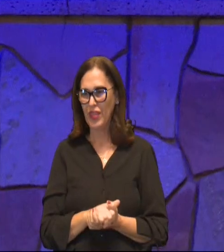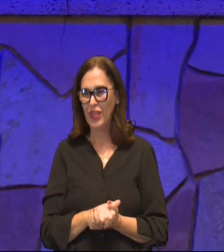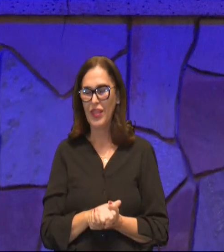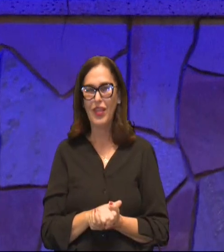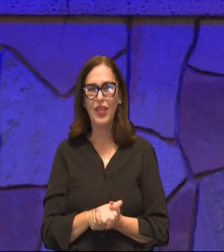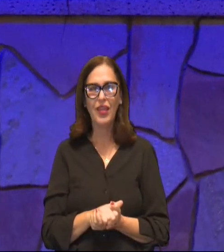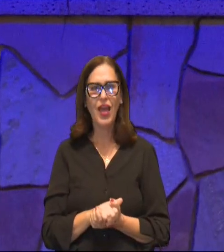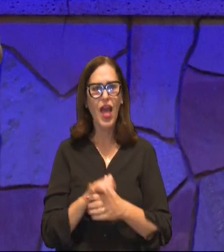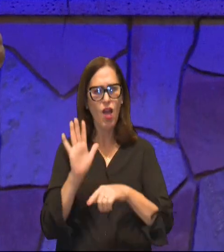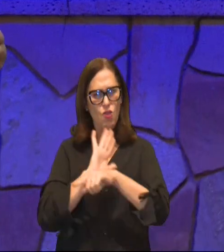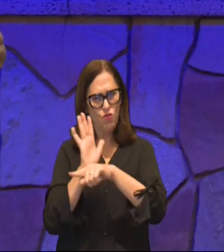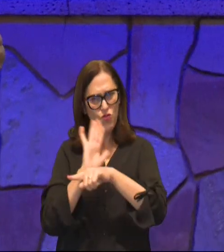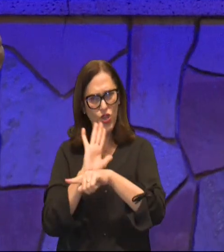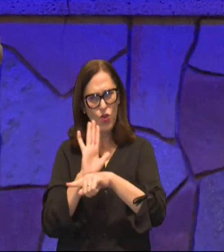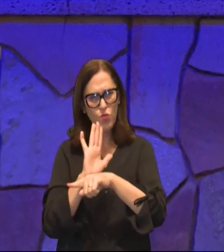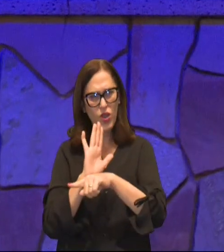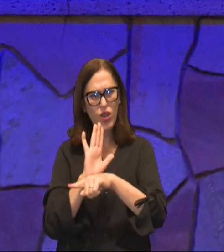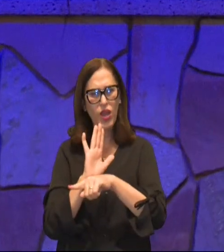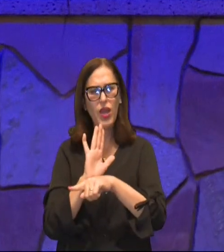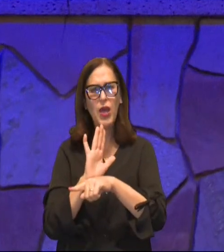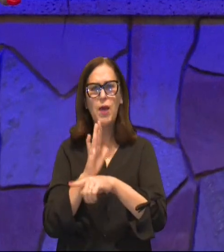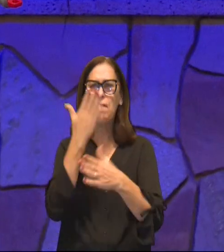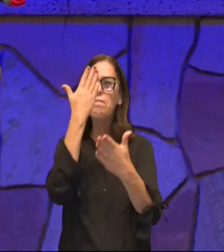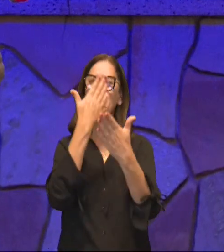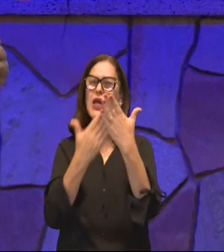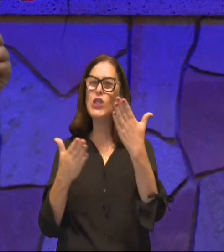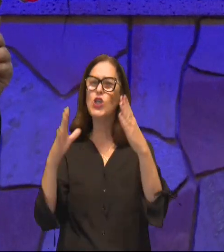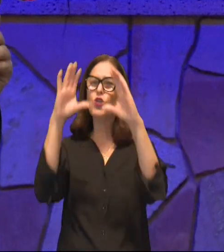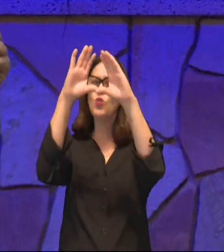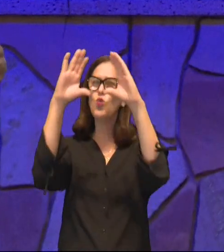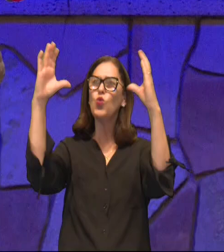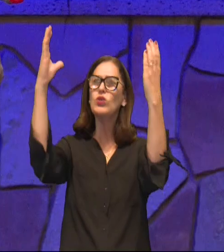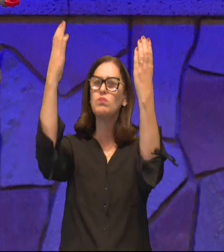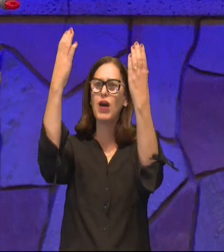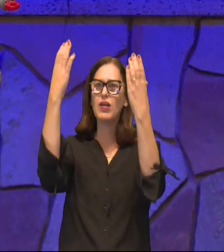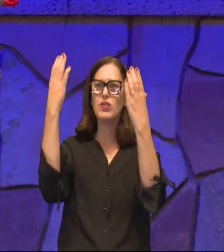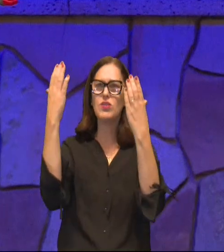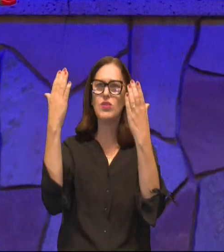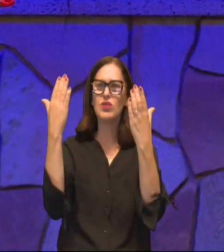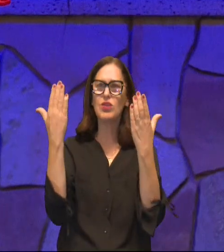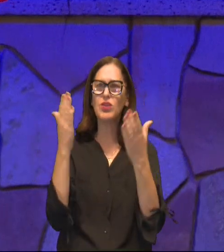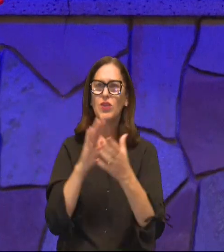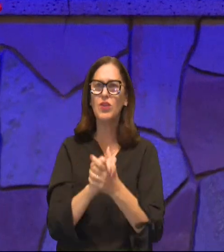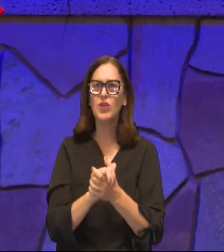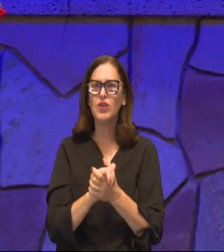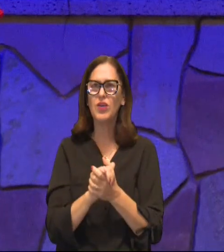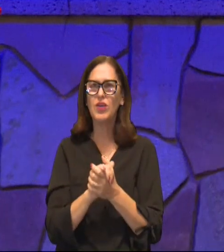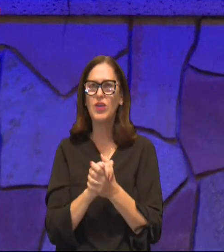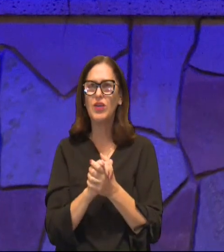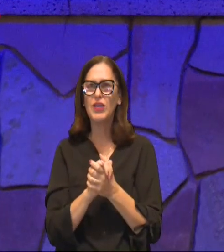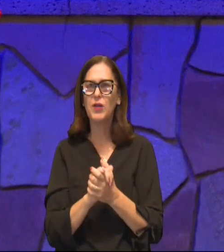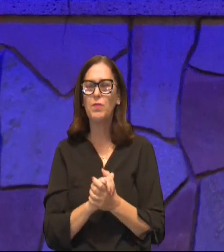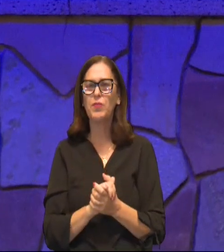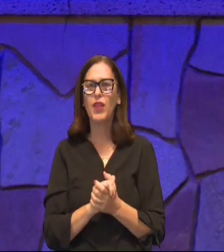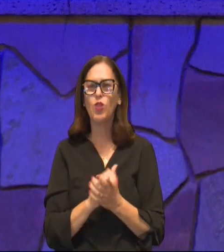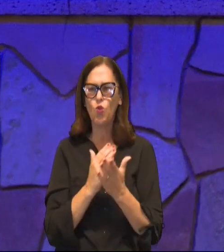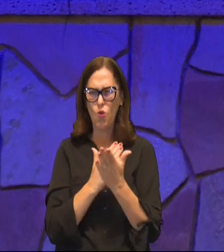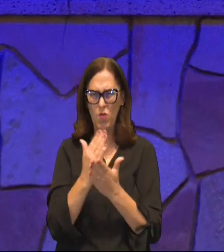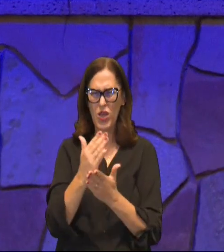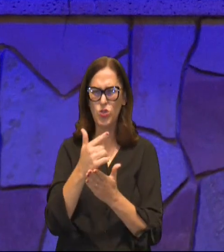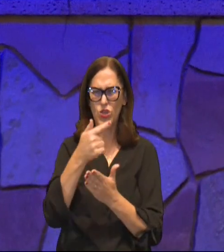Esse filme Perdidos no Espaço era um filme passado na final da década de 60, início da década de